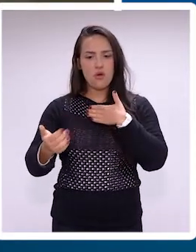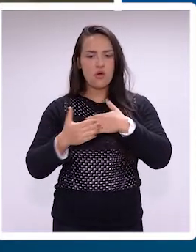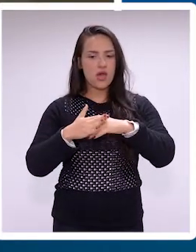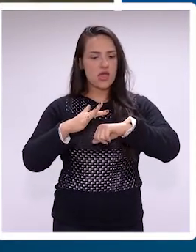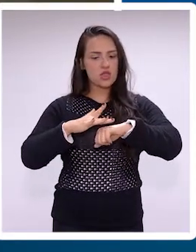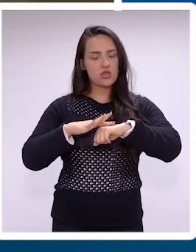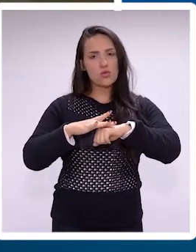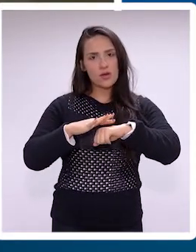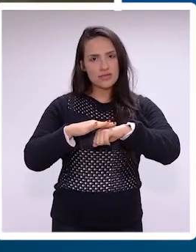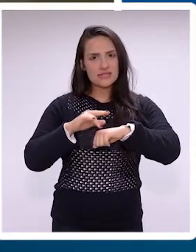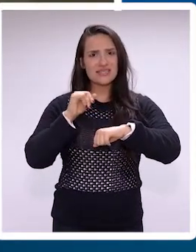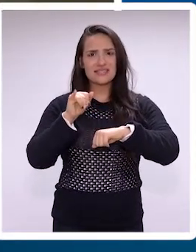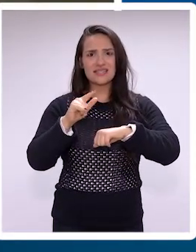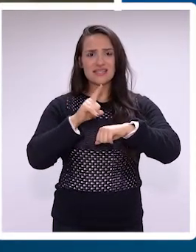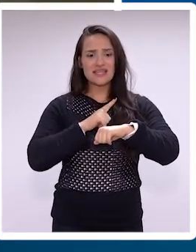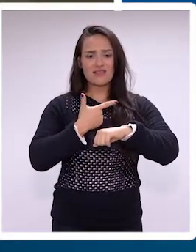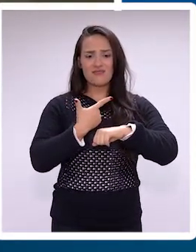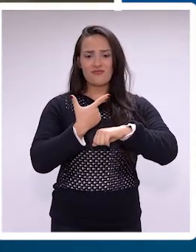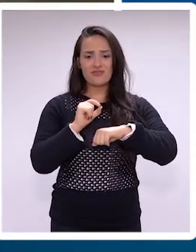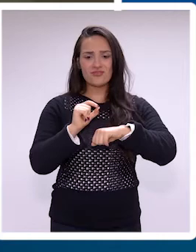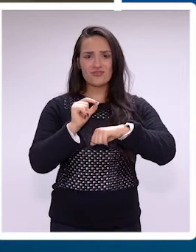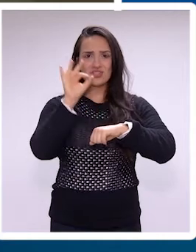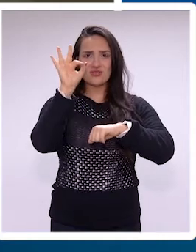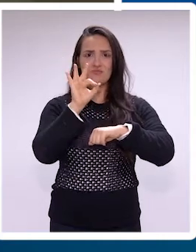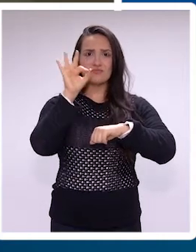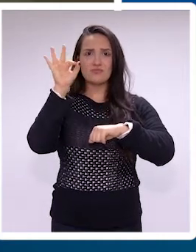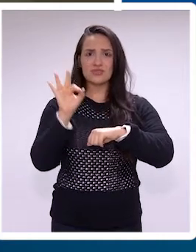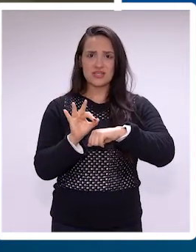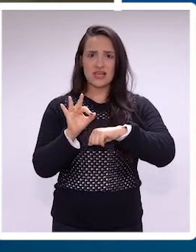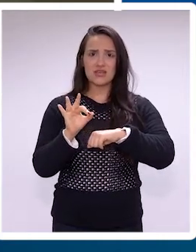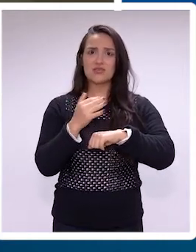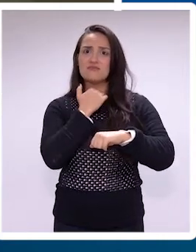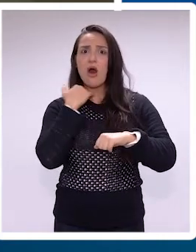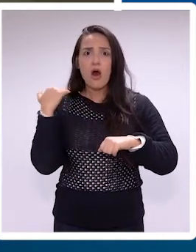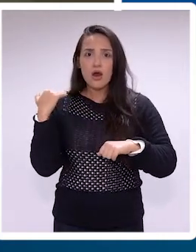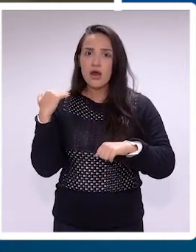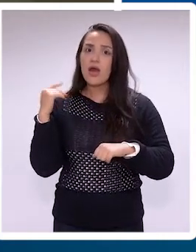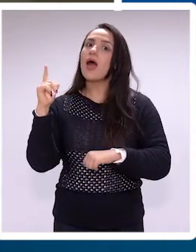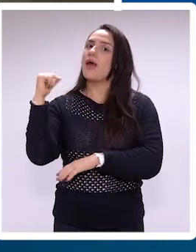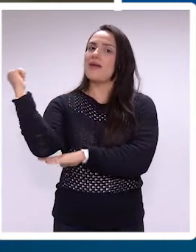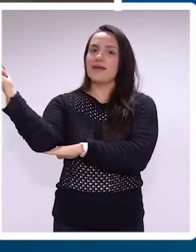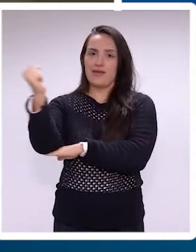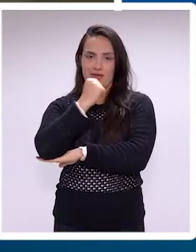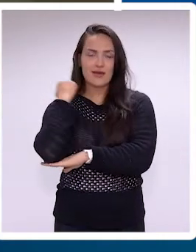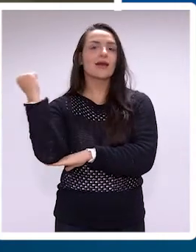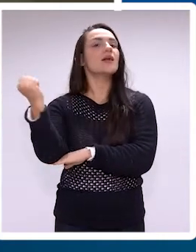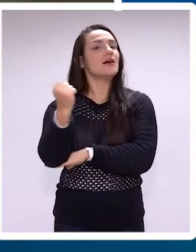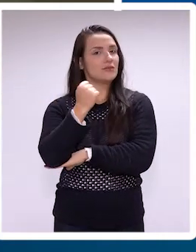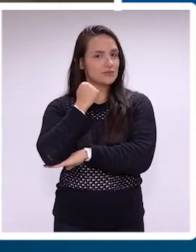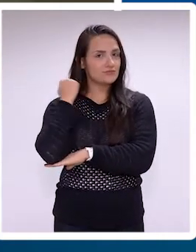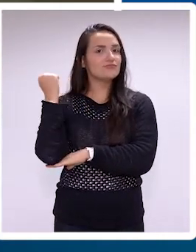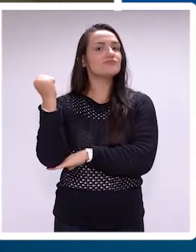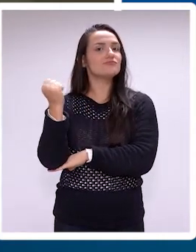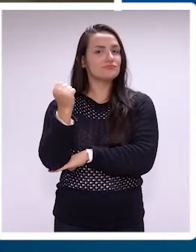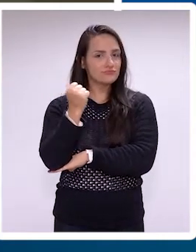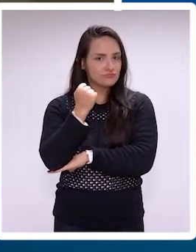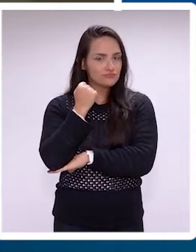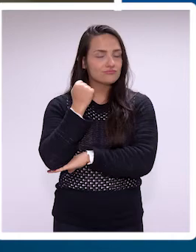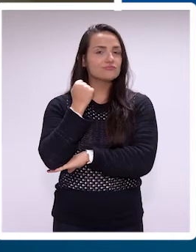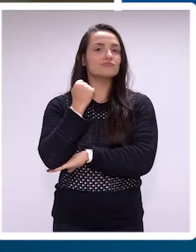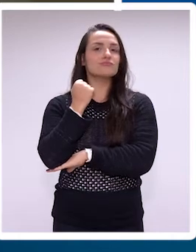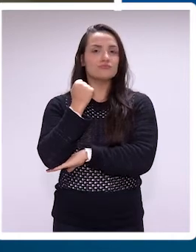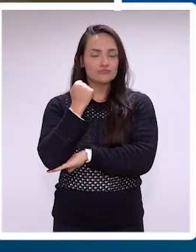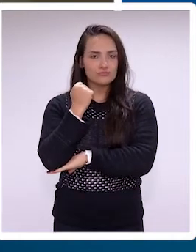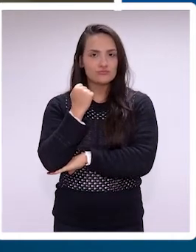morte 20%, 2 em cada 10, é muito grave. A depressão é muito grave em